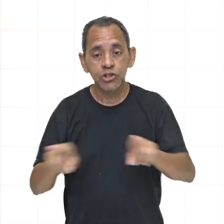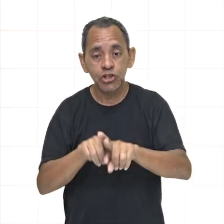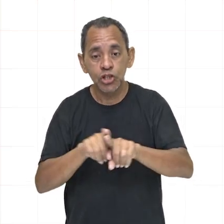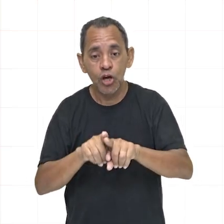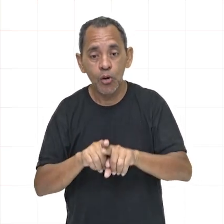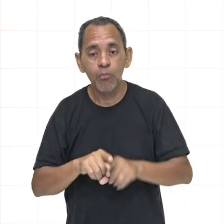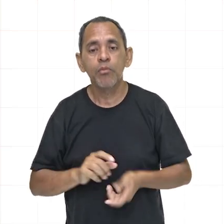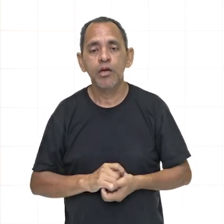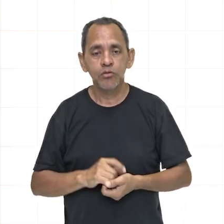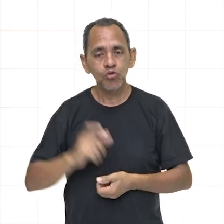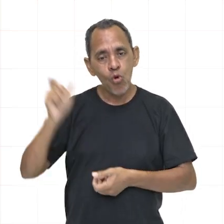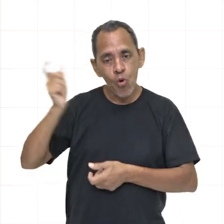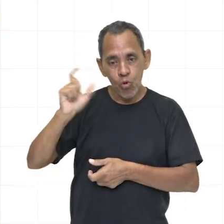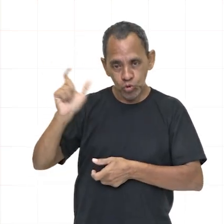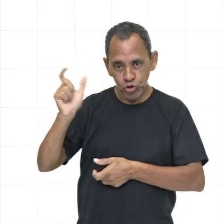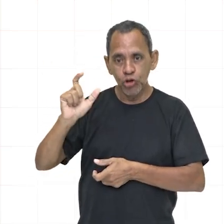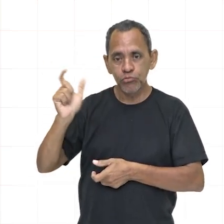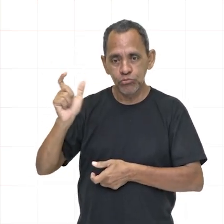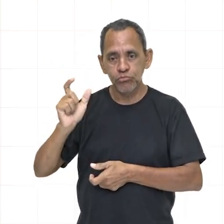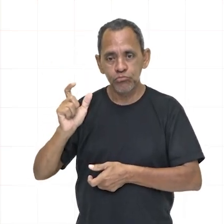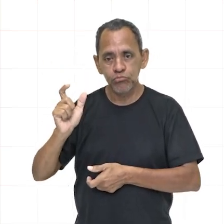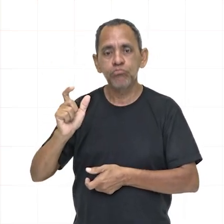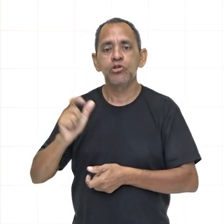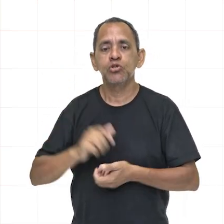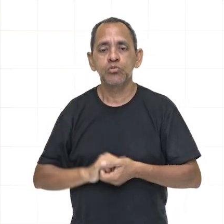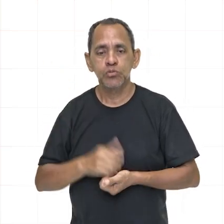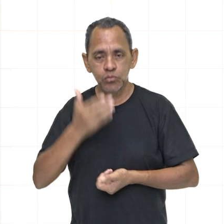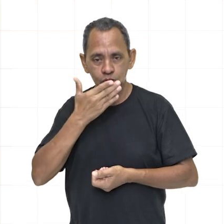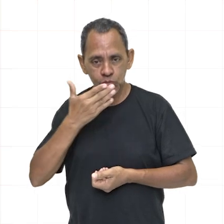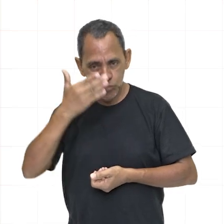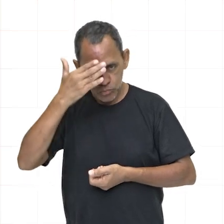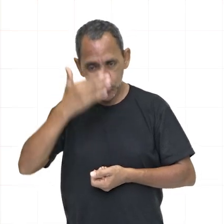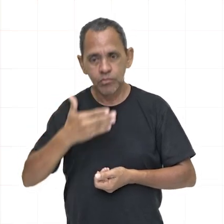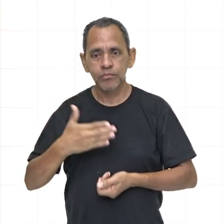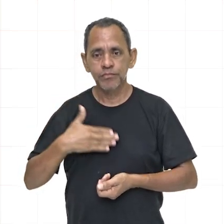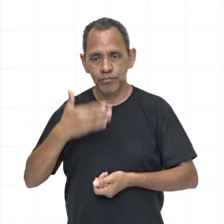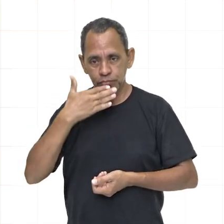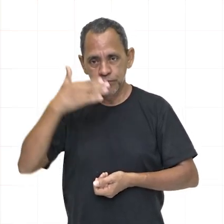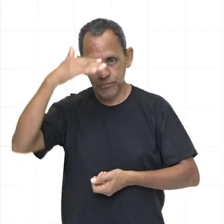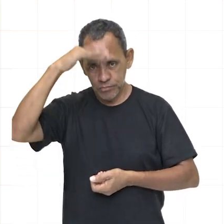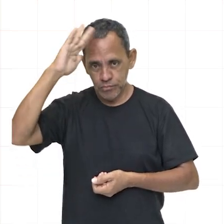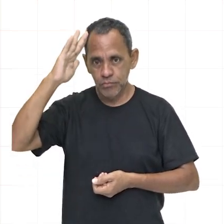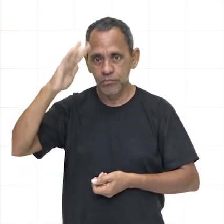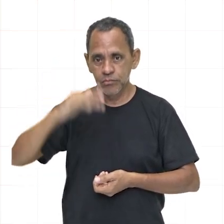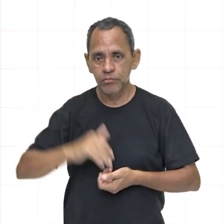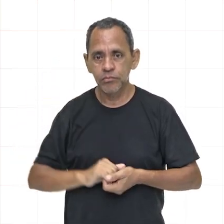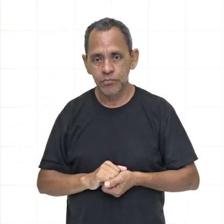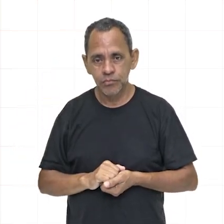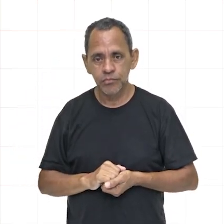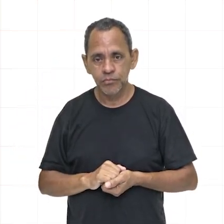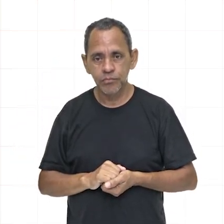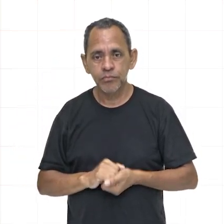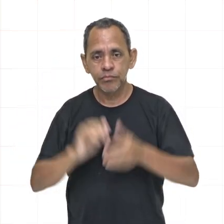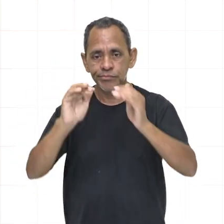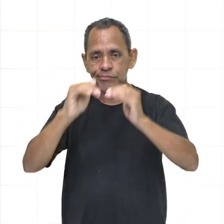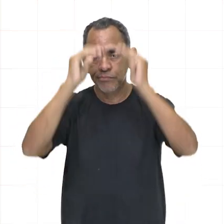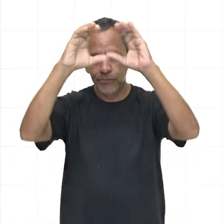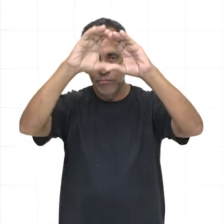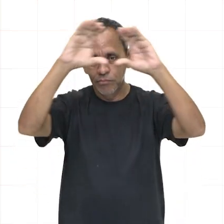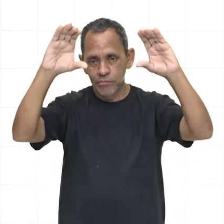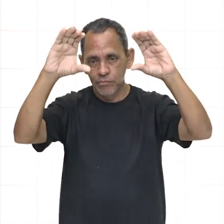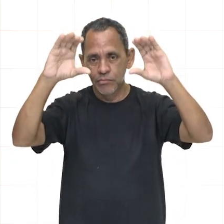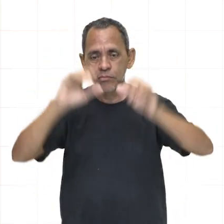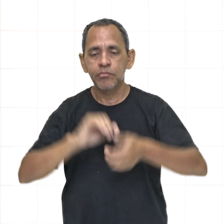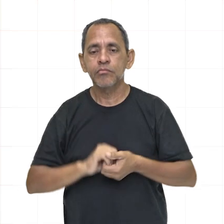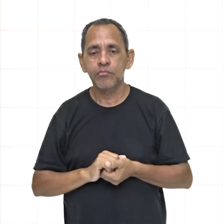predominante na África Mediterrânea, ou seja, acima do deserto do Saara. As civilizações negro-africanas estão